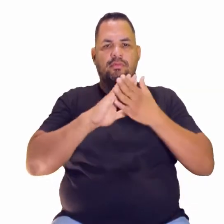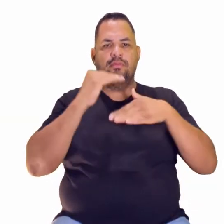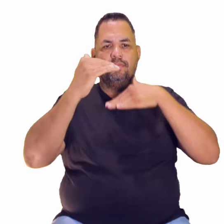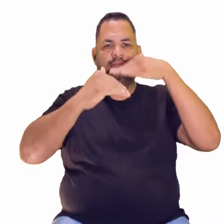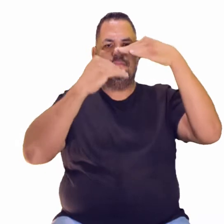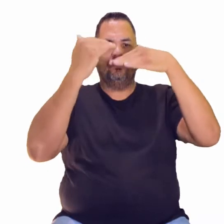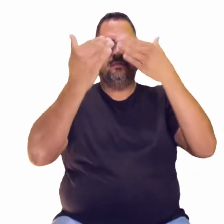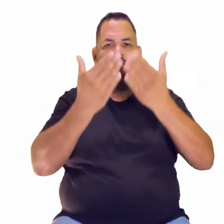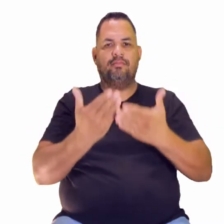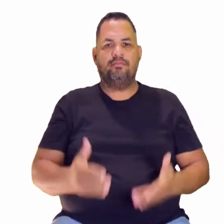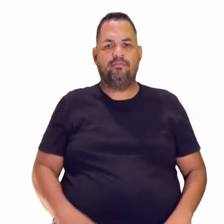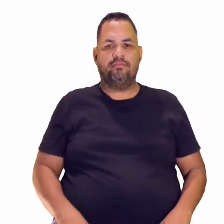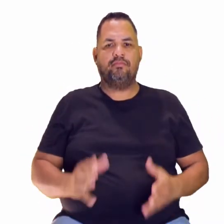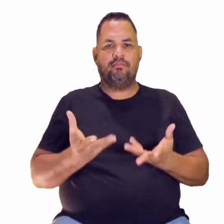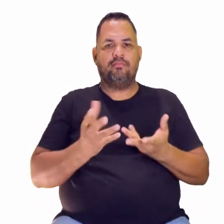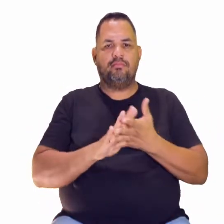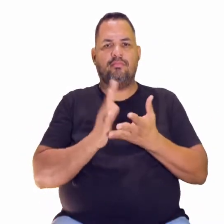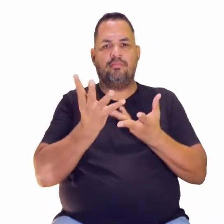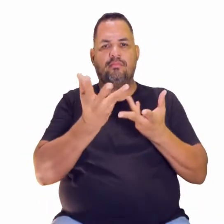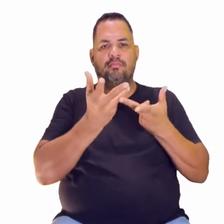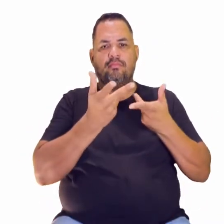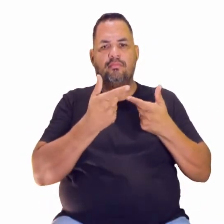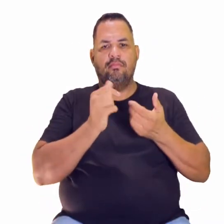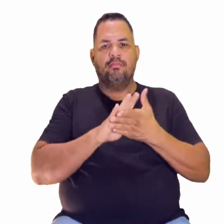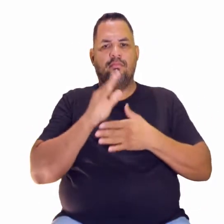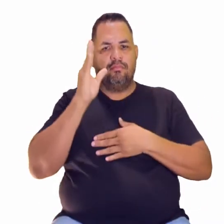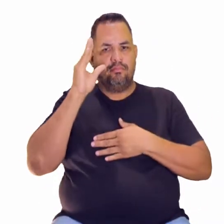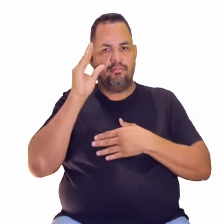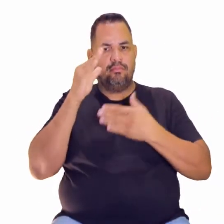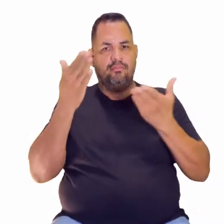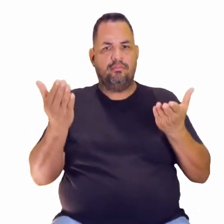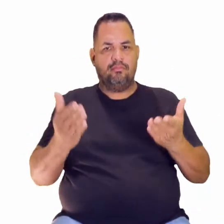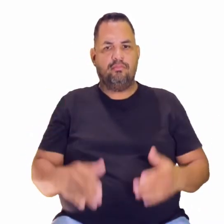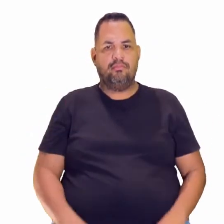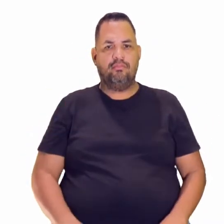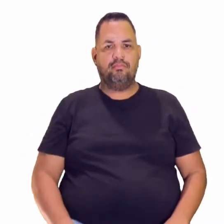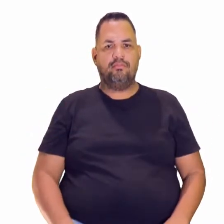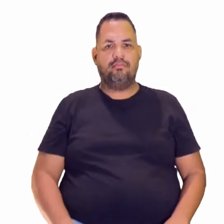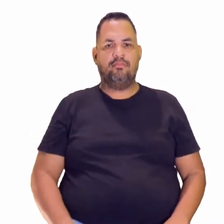desenvolver algumas habilidades aí interessantes, né?